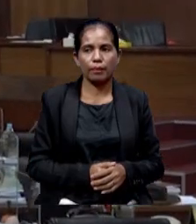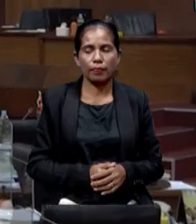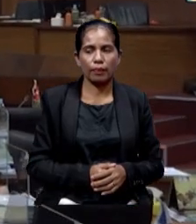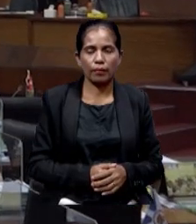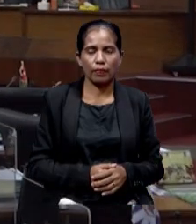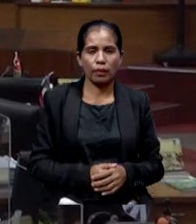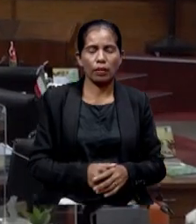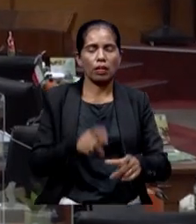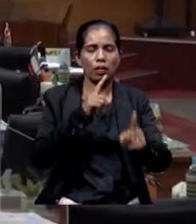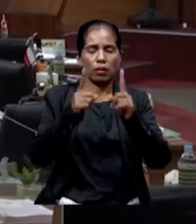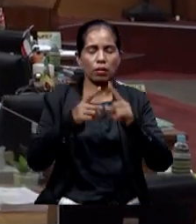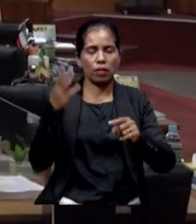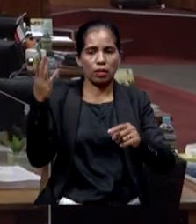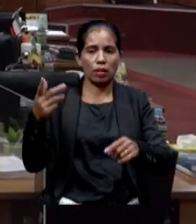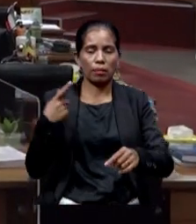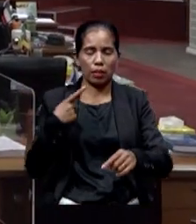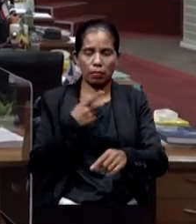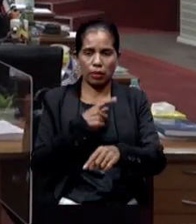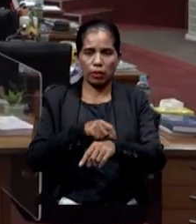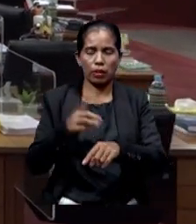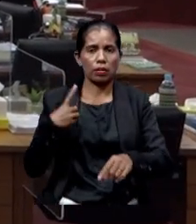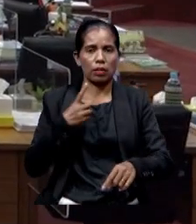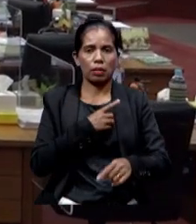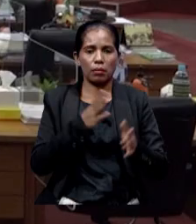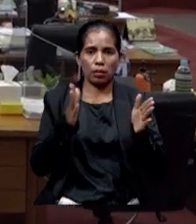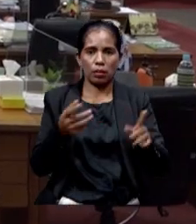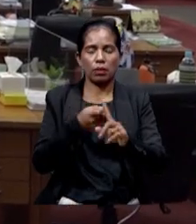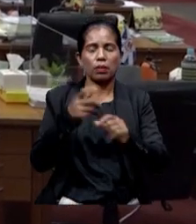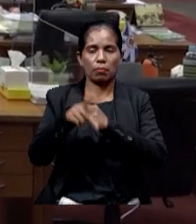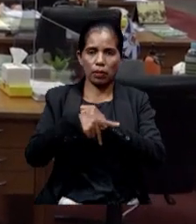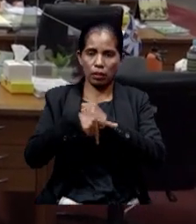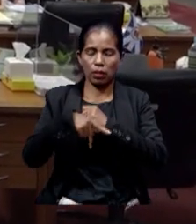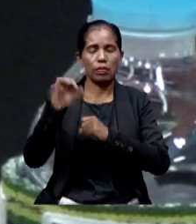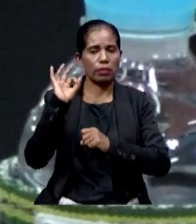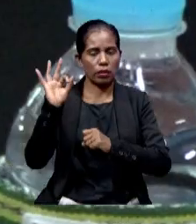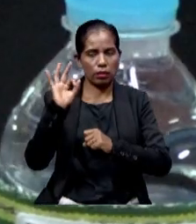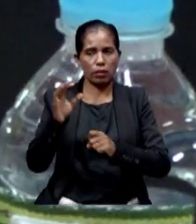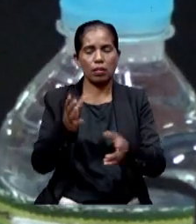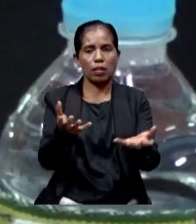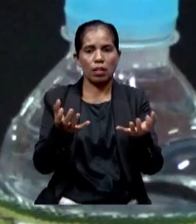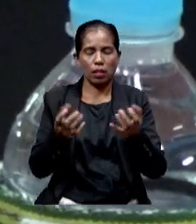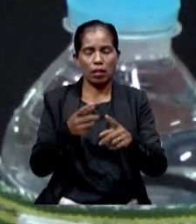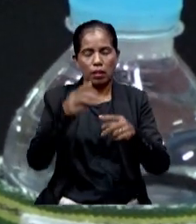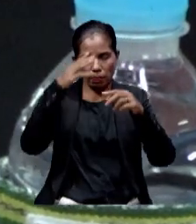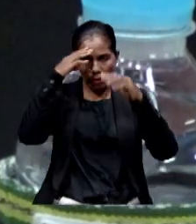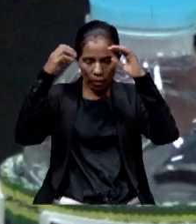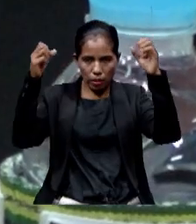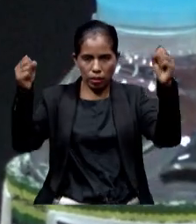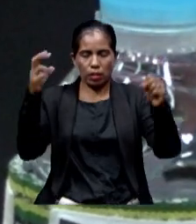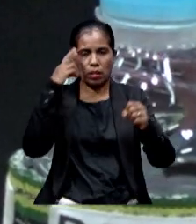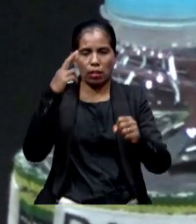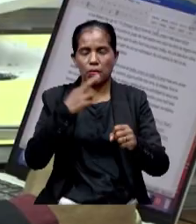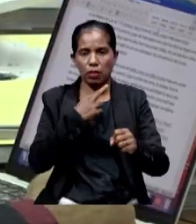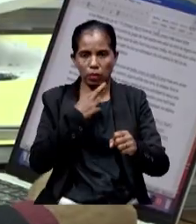Durante a intervenção e a plenária, deputado José Bancada Fratalim questiona a iniciativa Presidente da República José Ramos